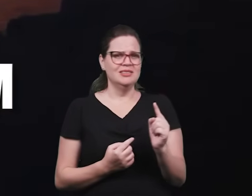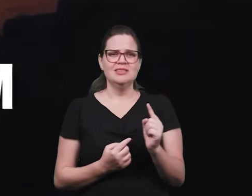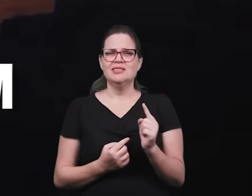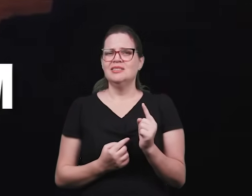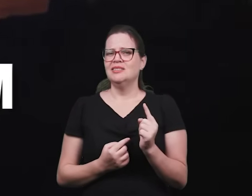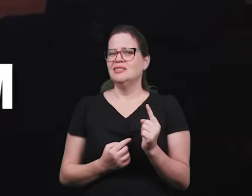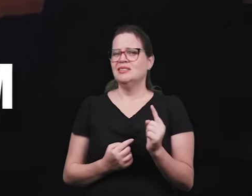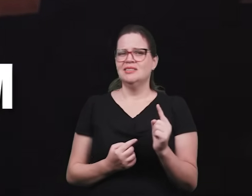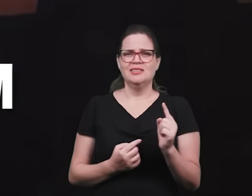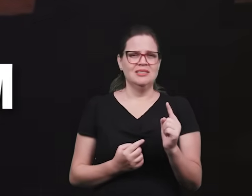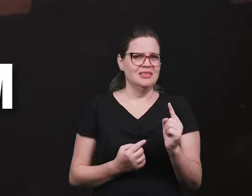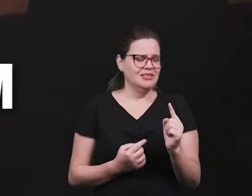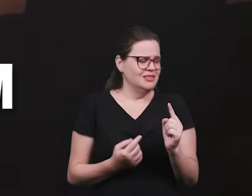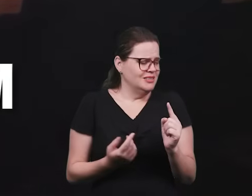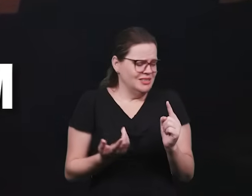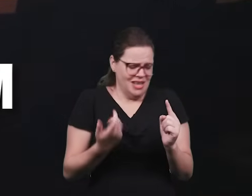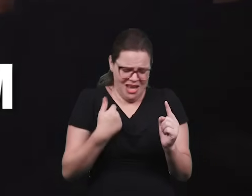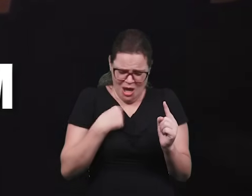paz e